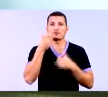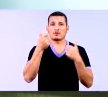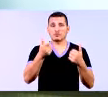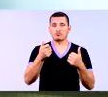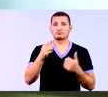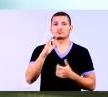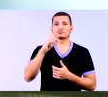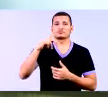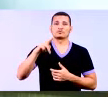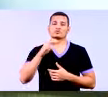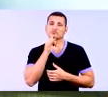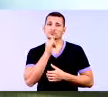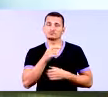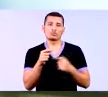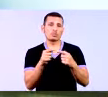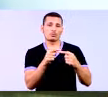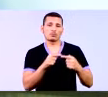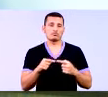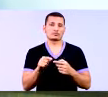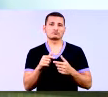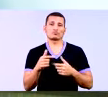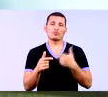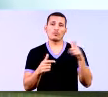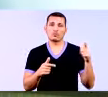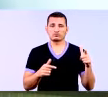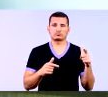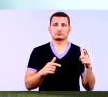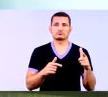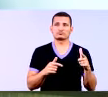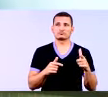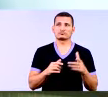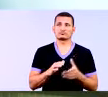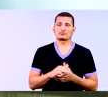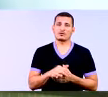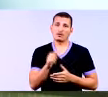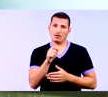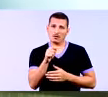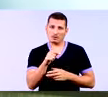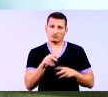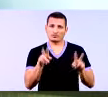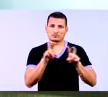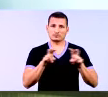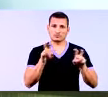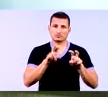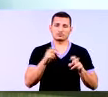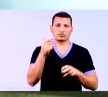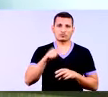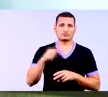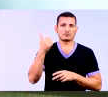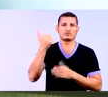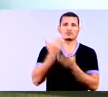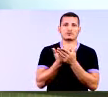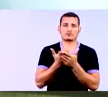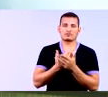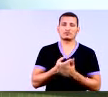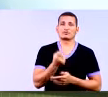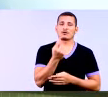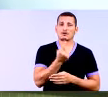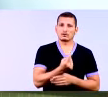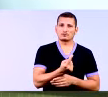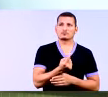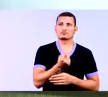tenho para aquela aplicação específica que é o software que eu quero usar. Então, aquela máquina, de novo, a primeira aula que a gente falou, para